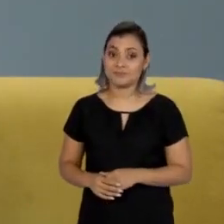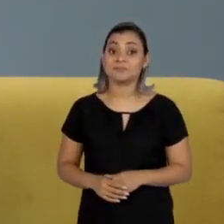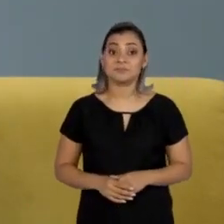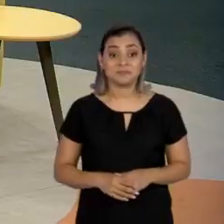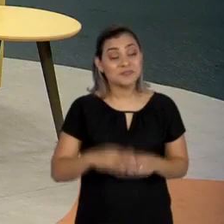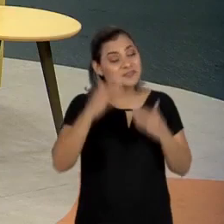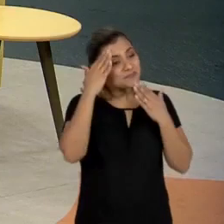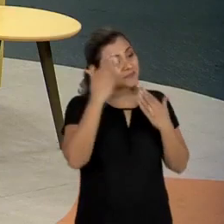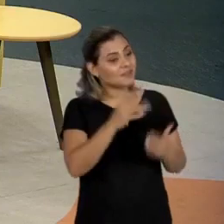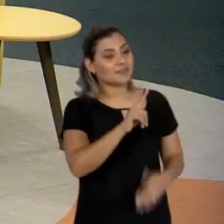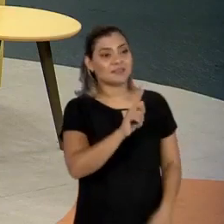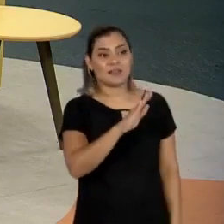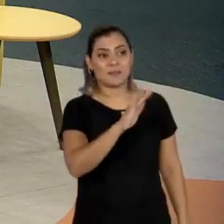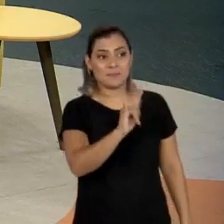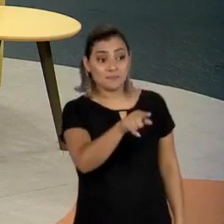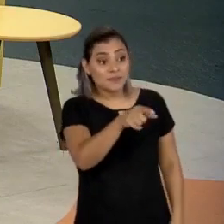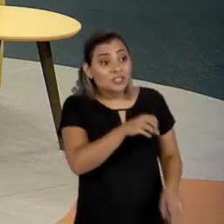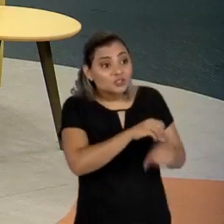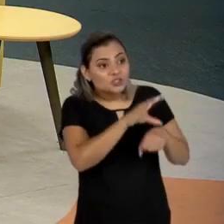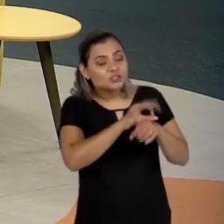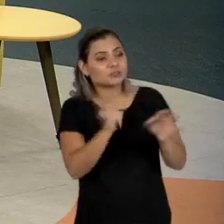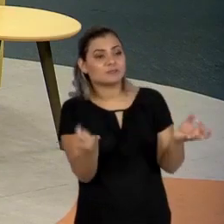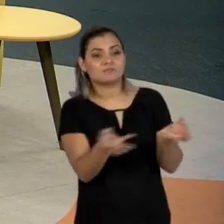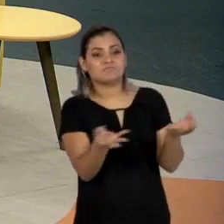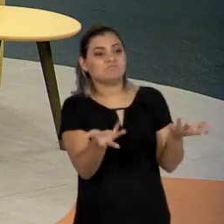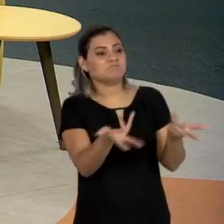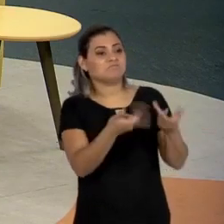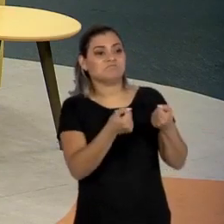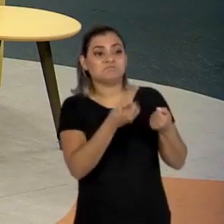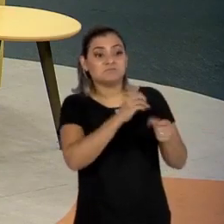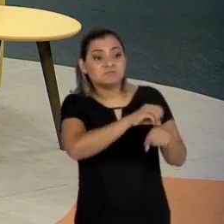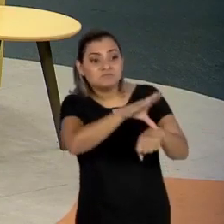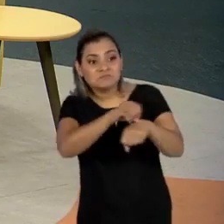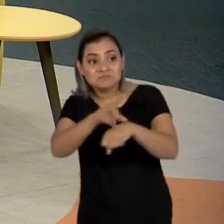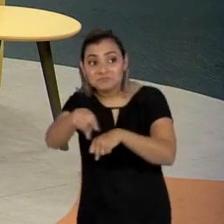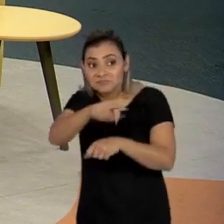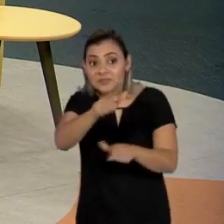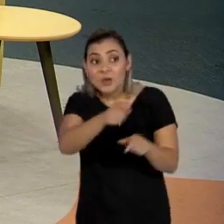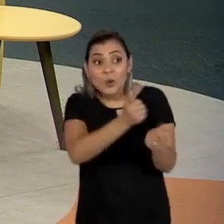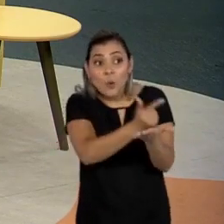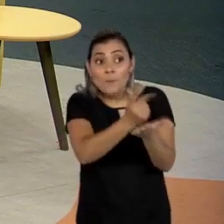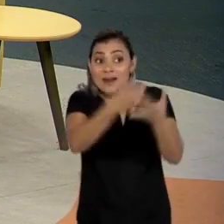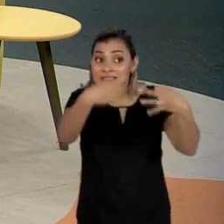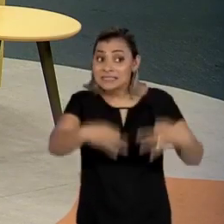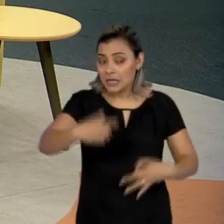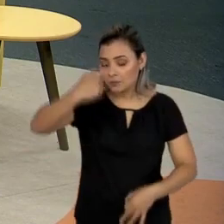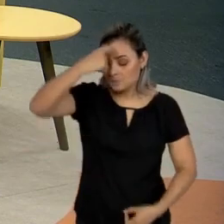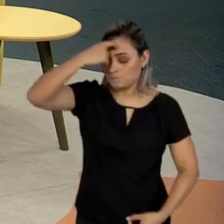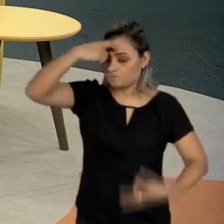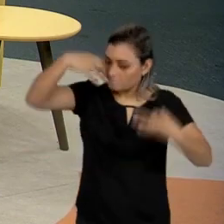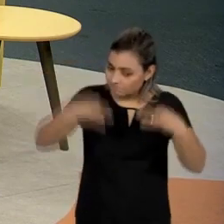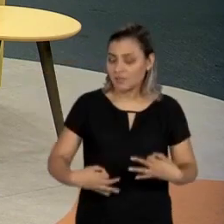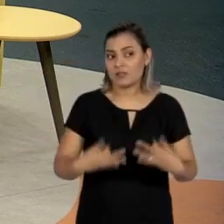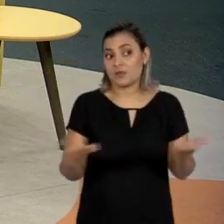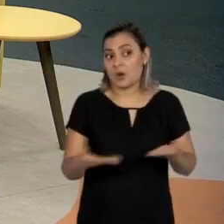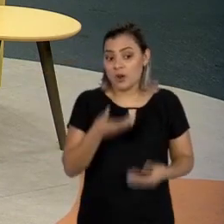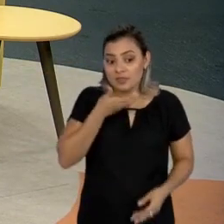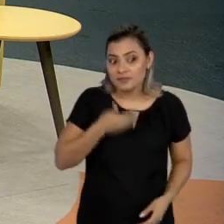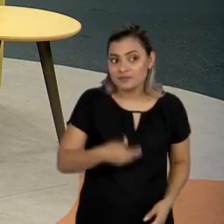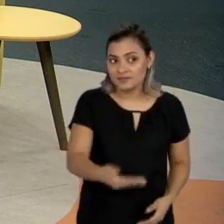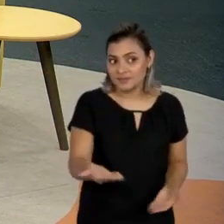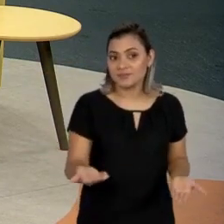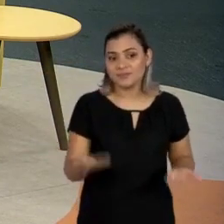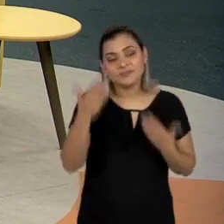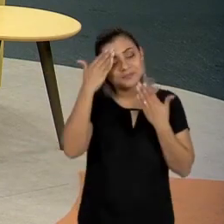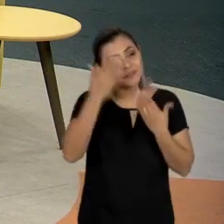muito obrigada pelas suas dicas para todo mundo consumir da forma mais consciente possível nesse final de ano. Eu que